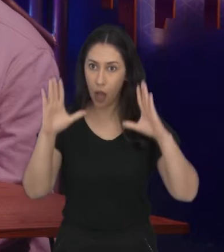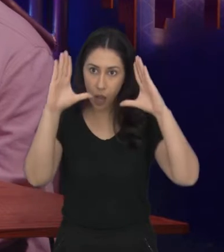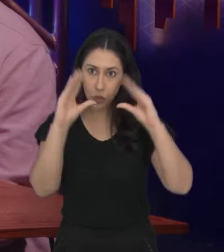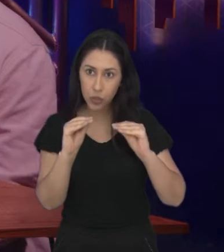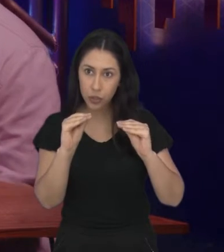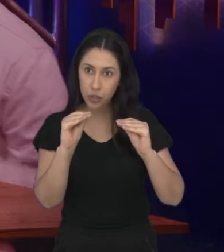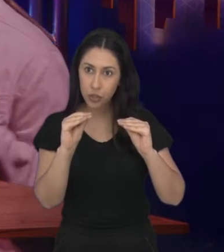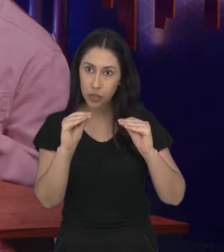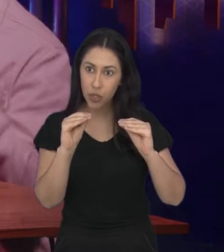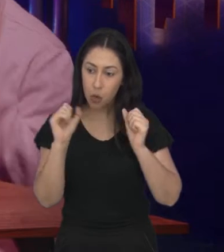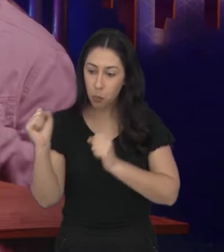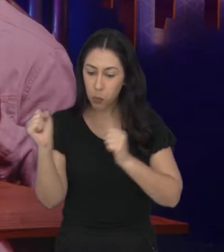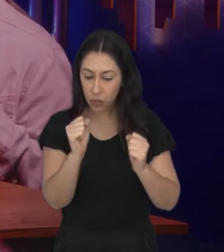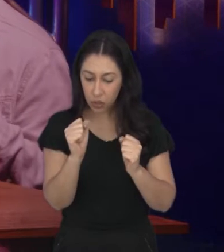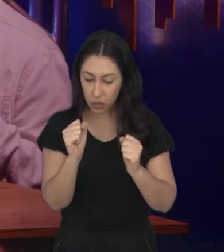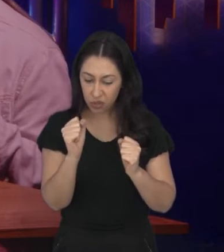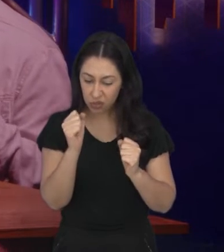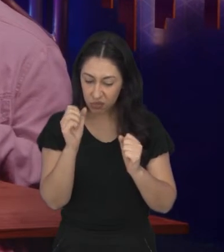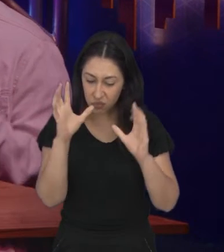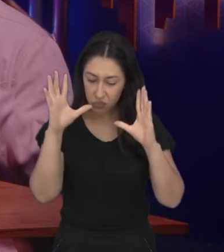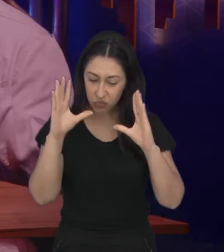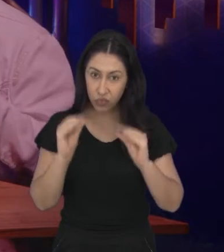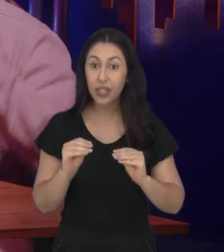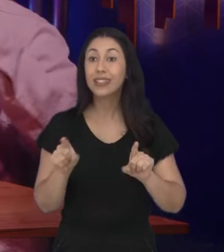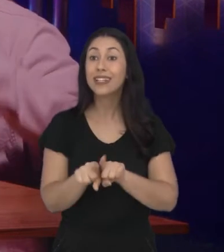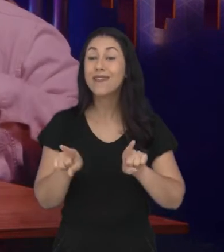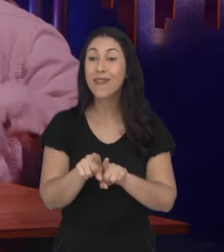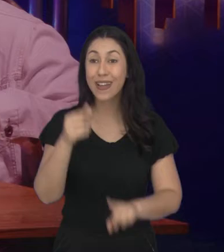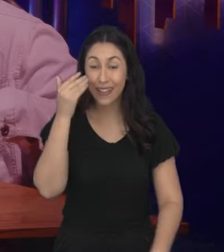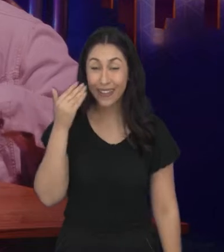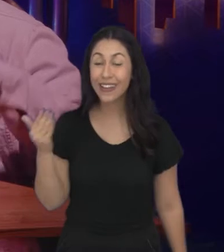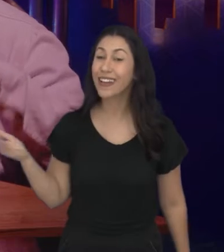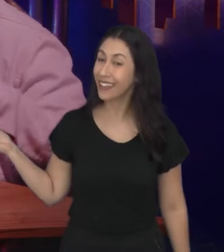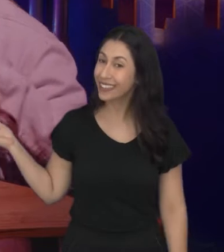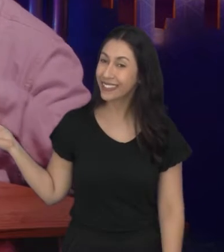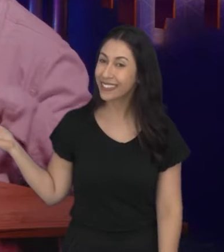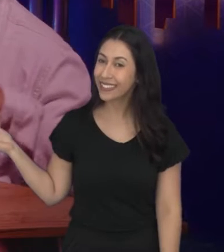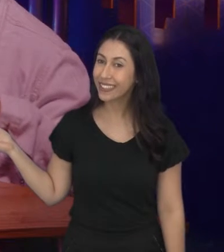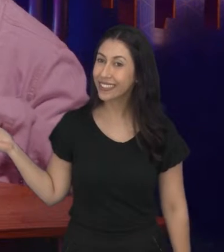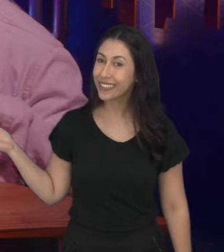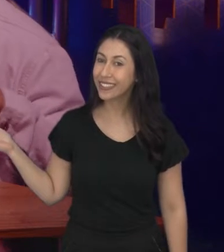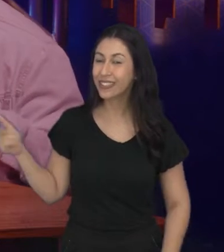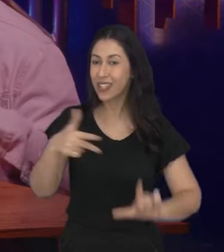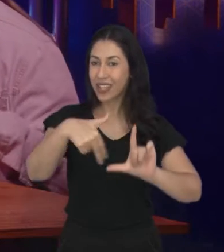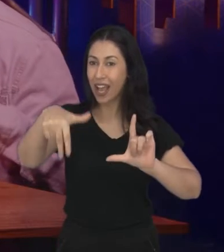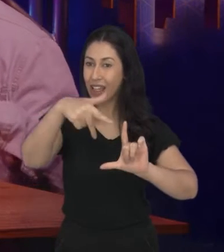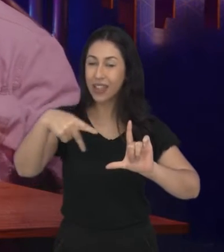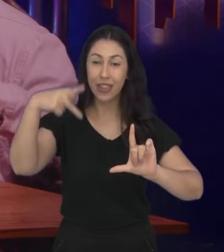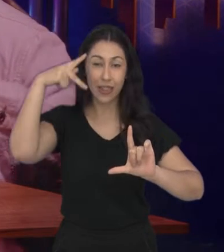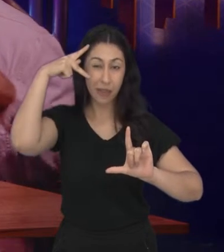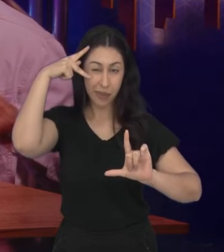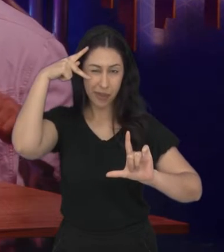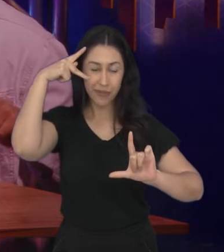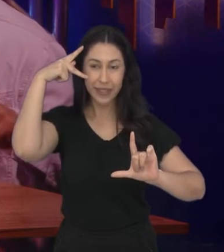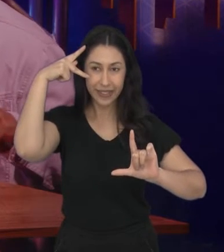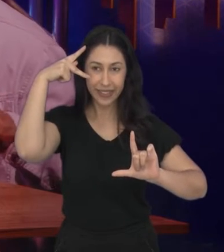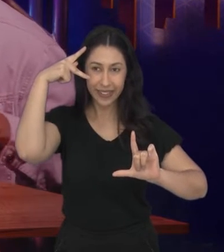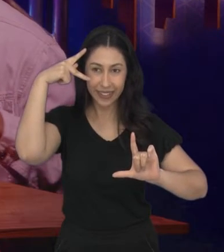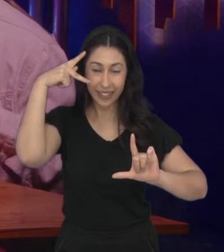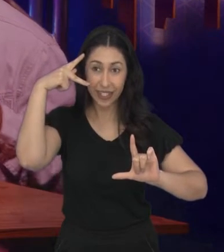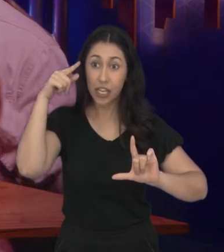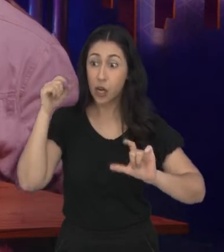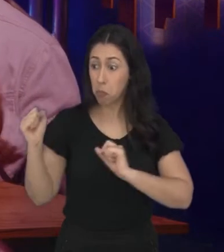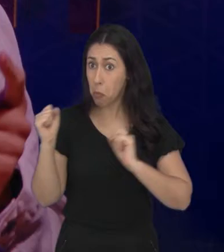noite, adormece. Inclusive tem outro personagem, Vic. Tem o Escanor, de um anime, do Sete Pecados